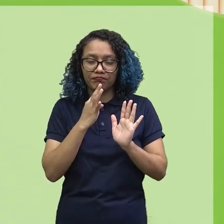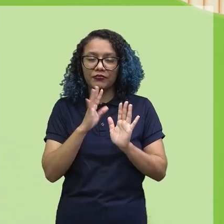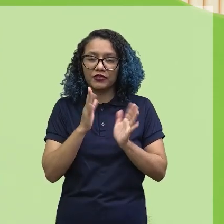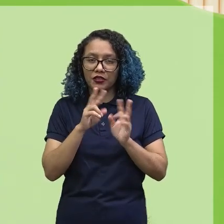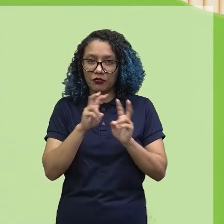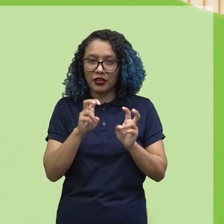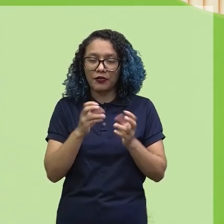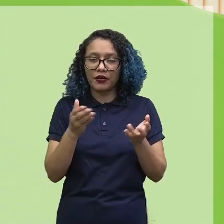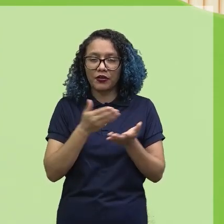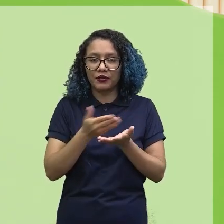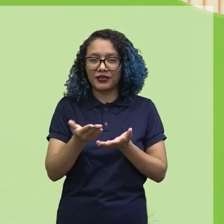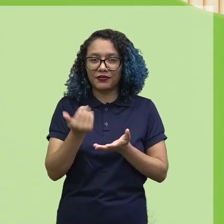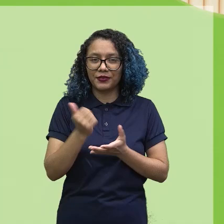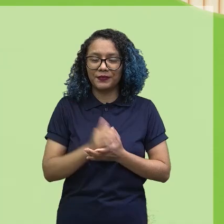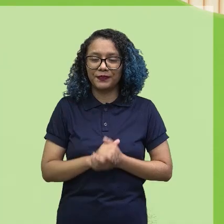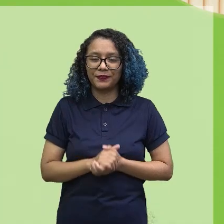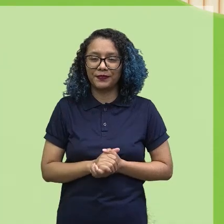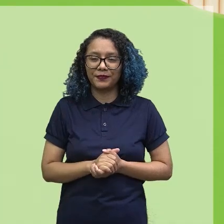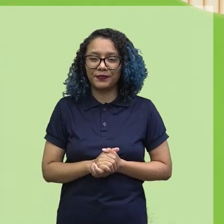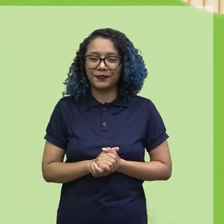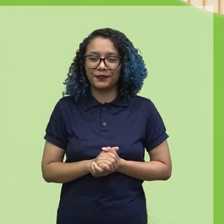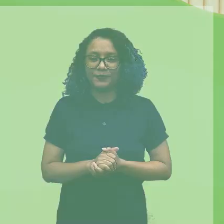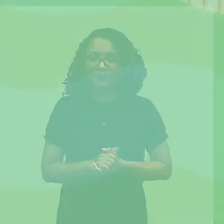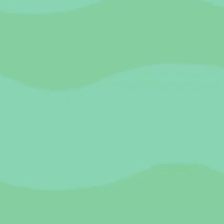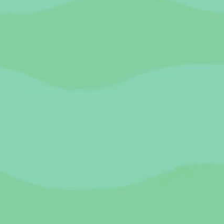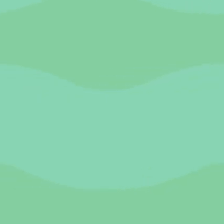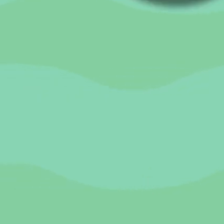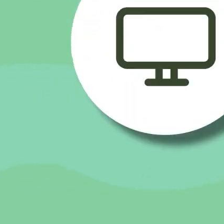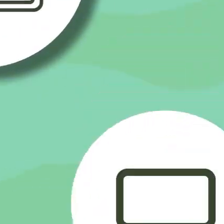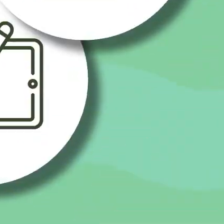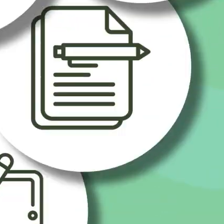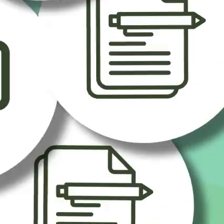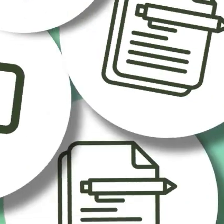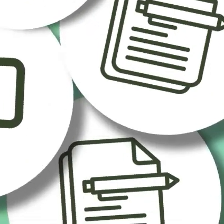nossa aula, vamos dar início a ela, então.